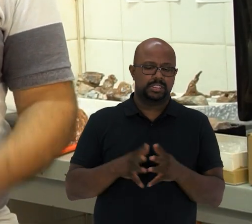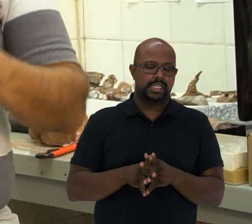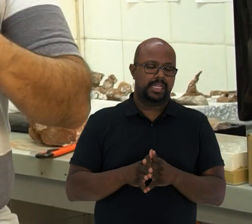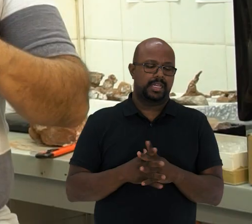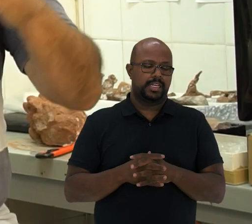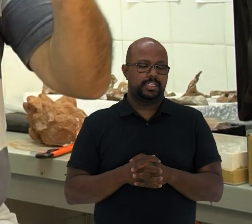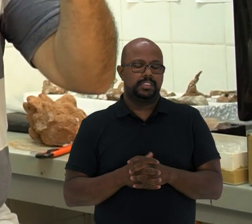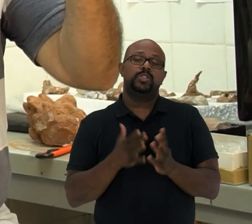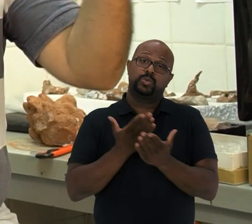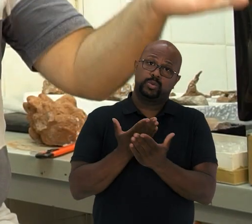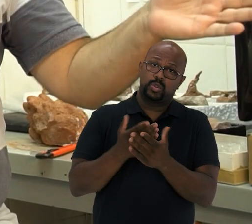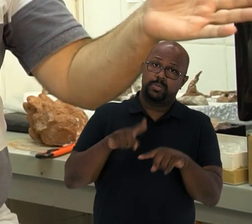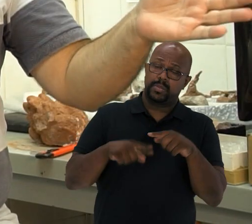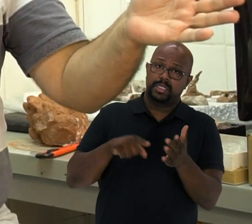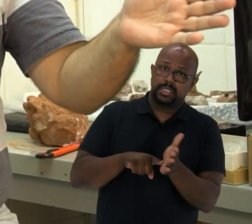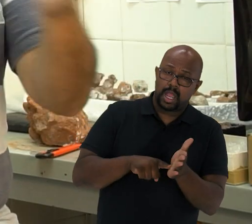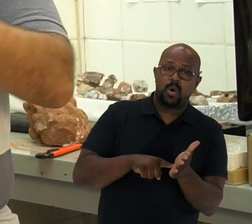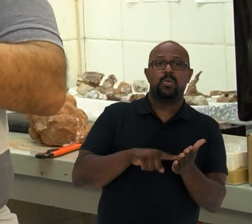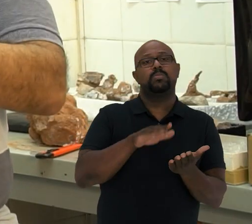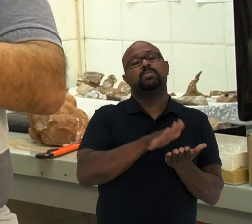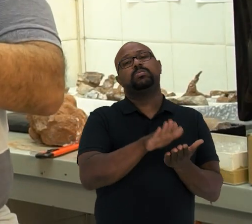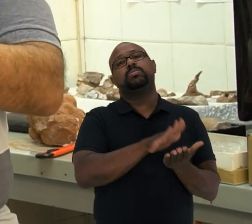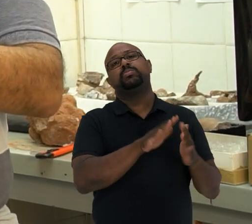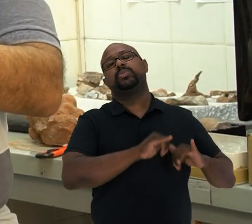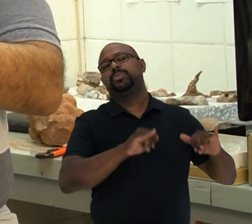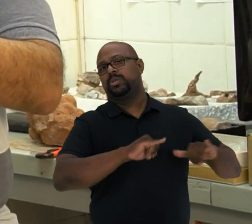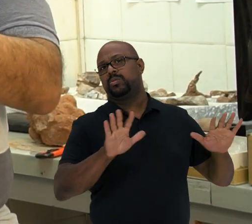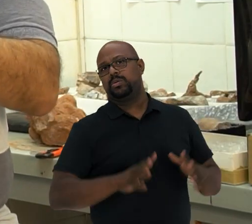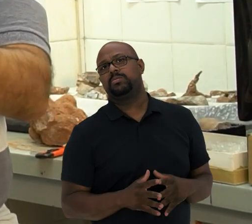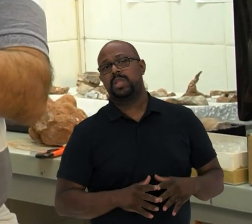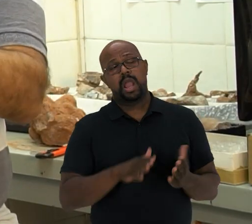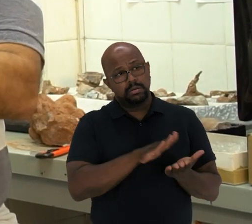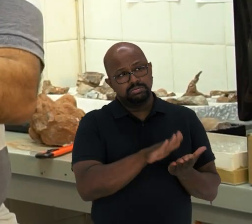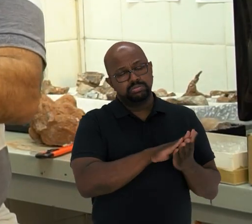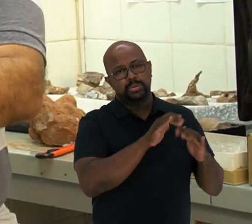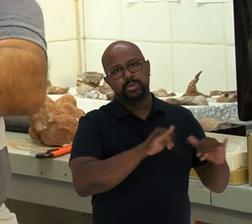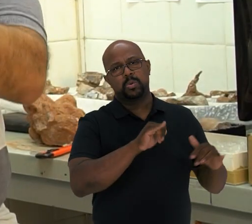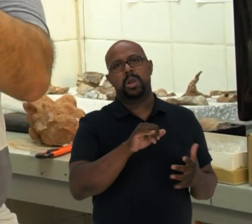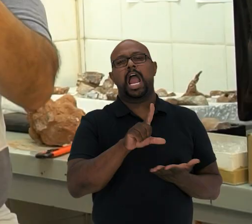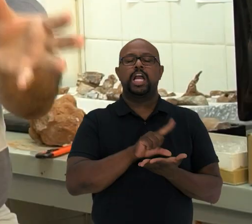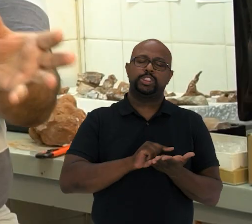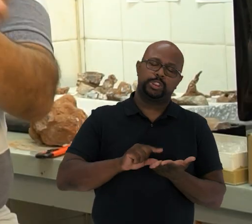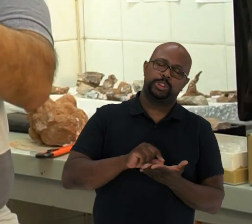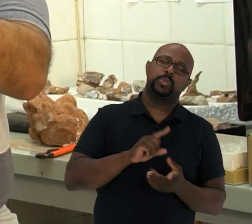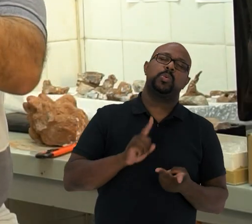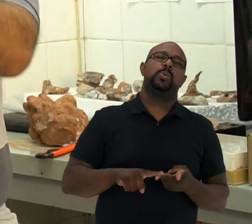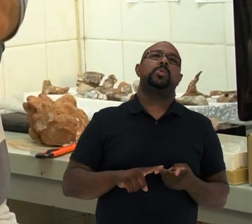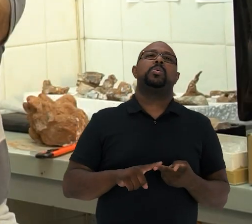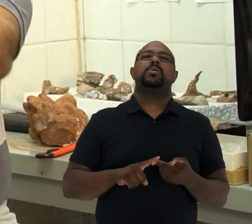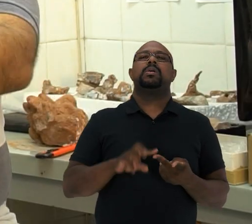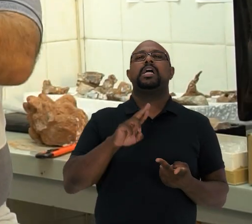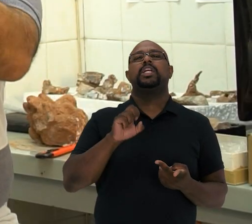assim estudou o material, publicou. Né? Aí essa publicação, seja um artigo,